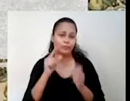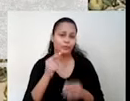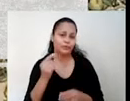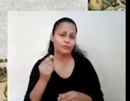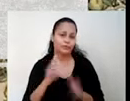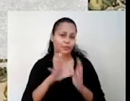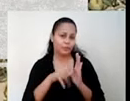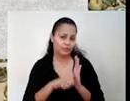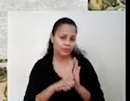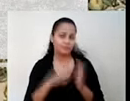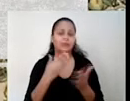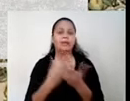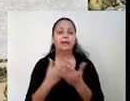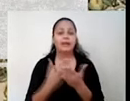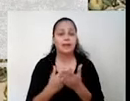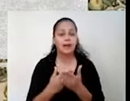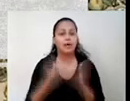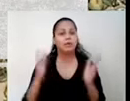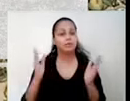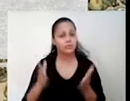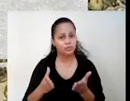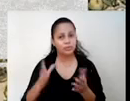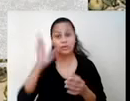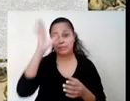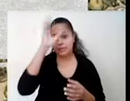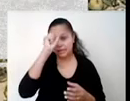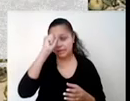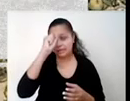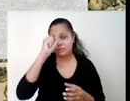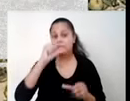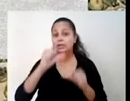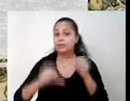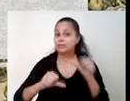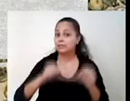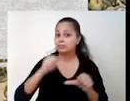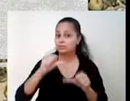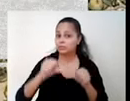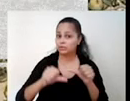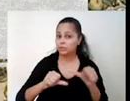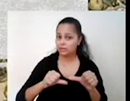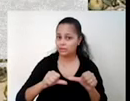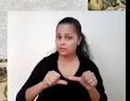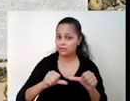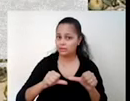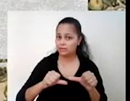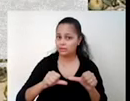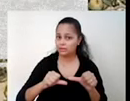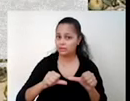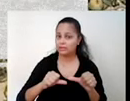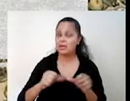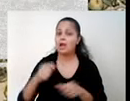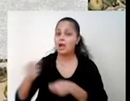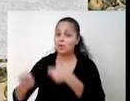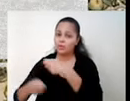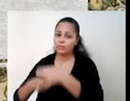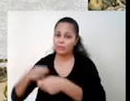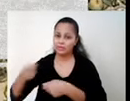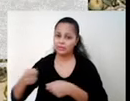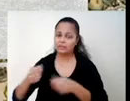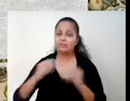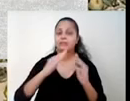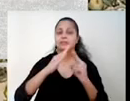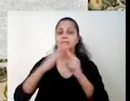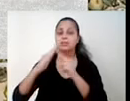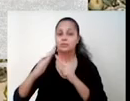Pessoal, na aula de hoje nós aprendemos sobre as mudanças relacionadas ao renascimento comercial e